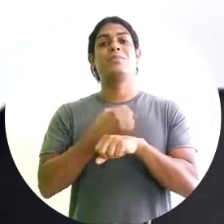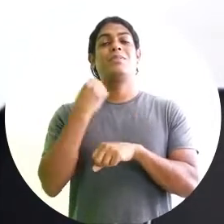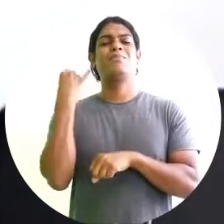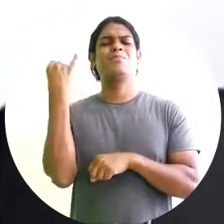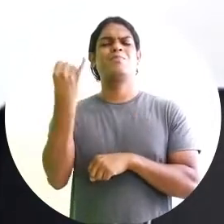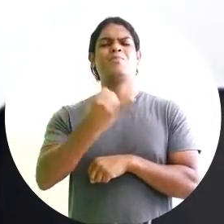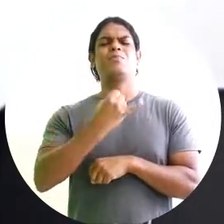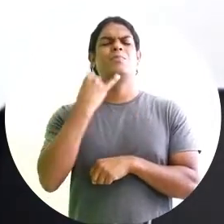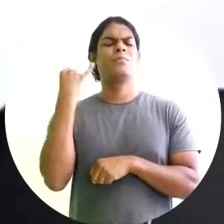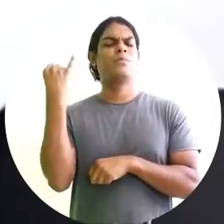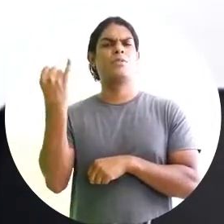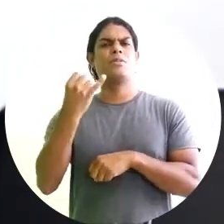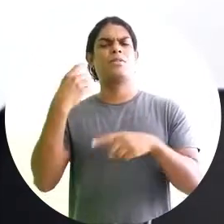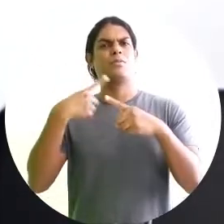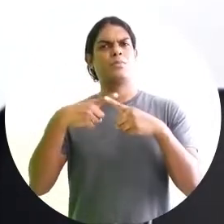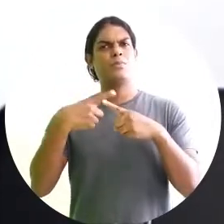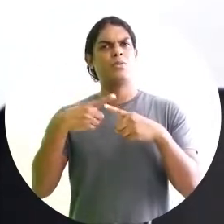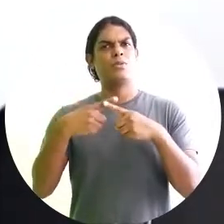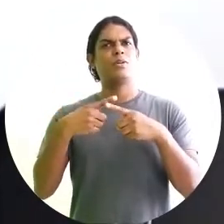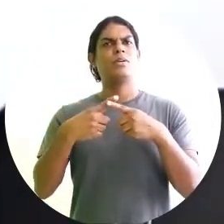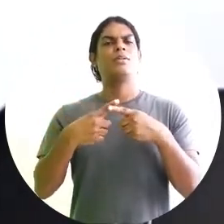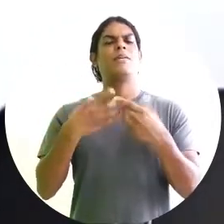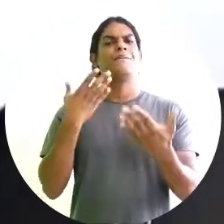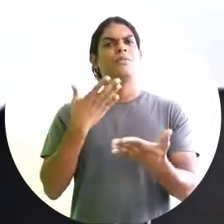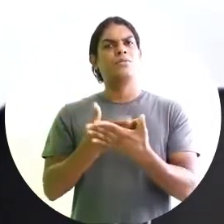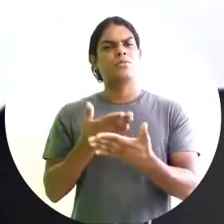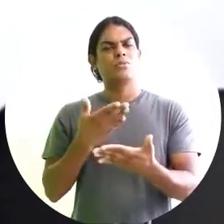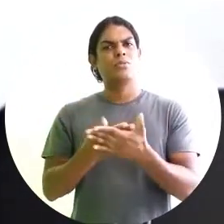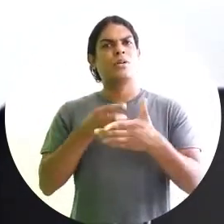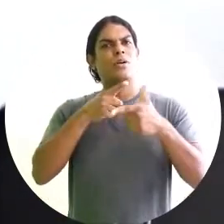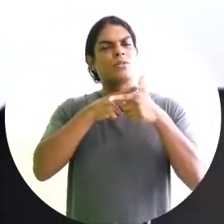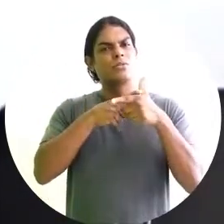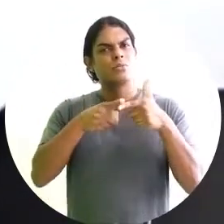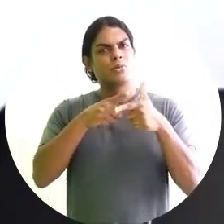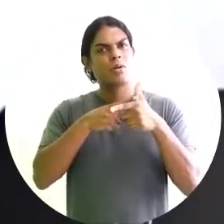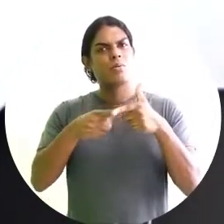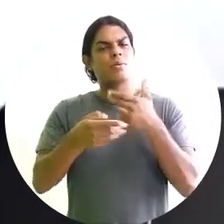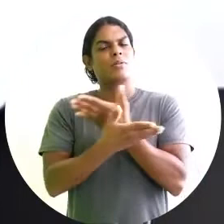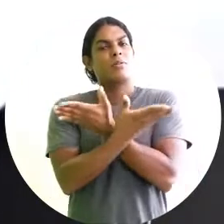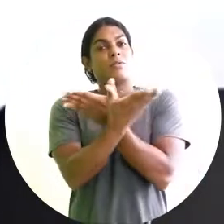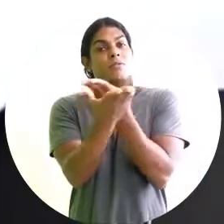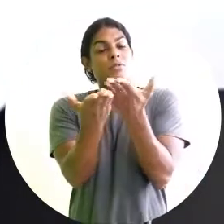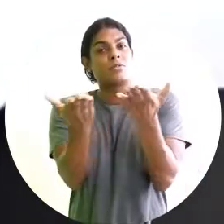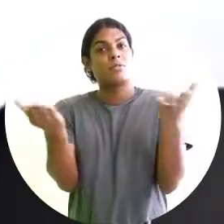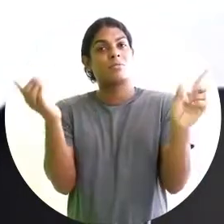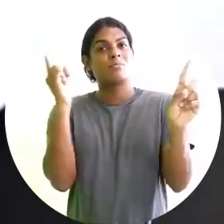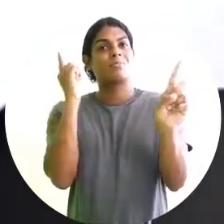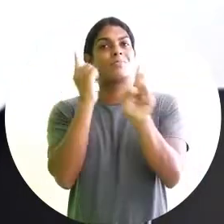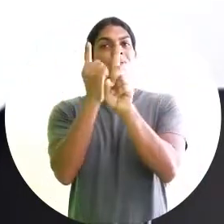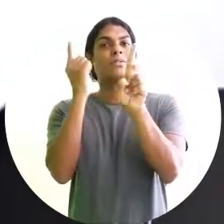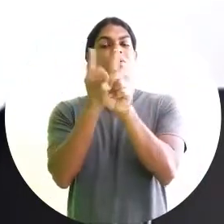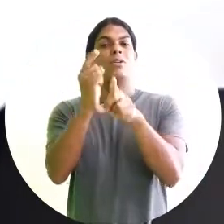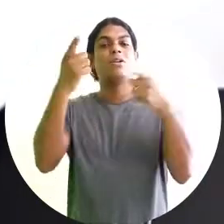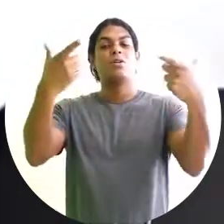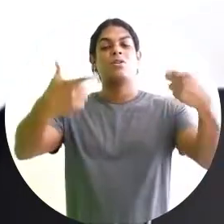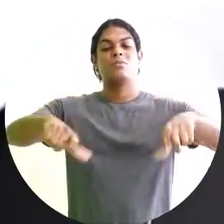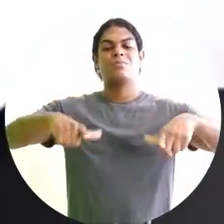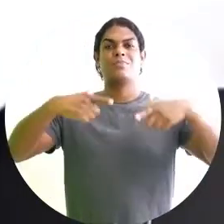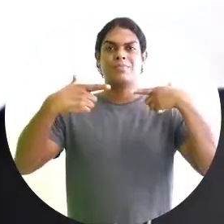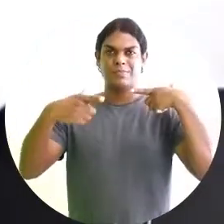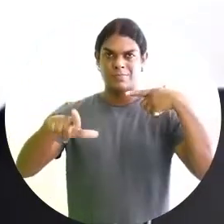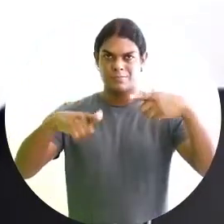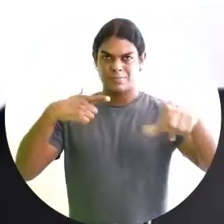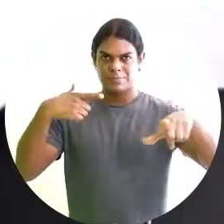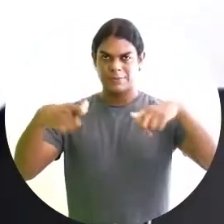essa competência refere-se justamente às diversas problemáticas que os senhores encontrarão no meio ambiente do